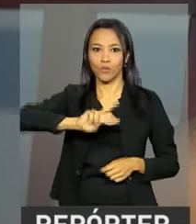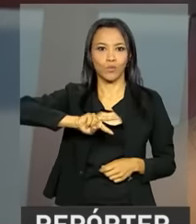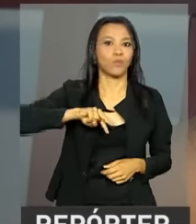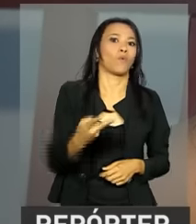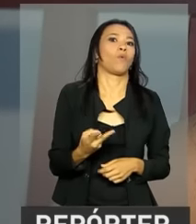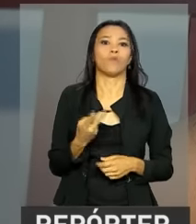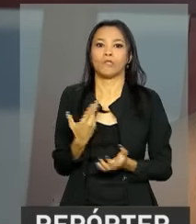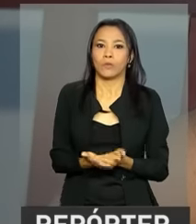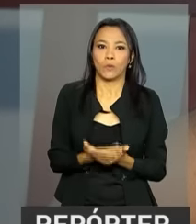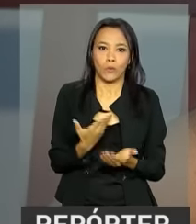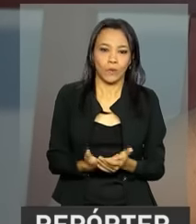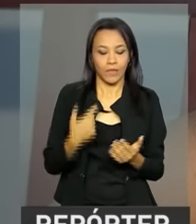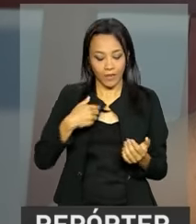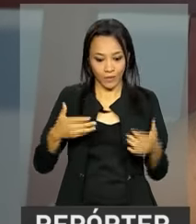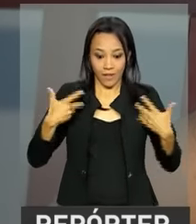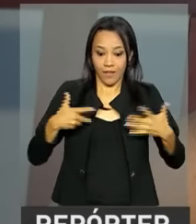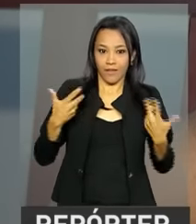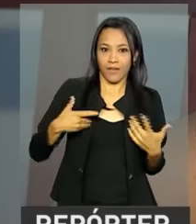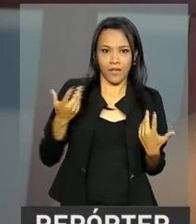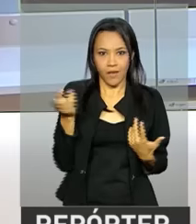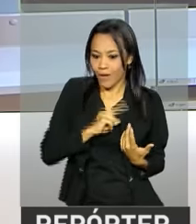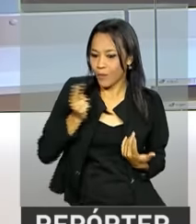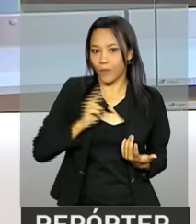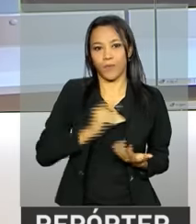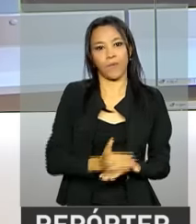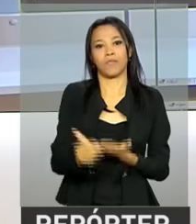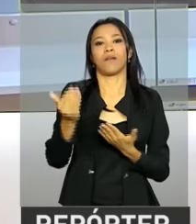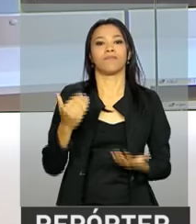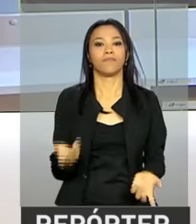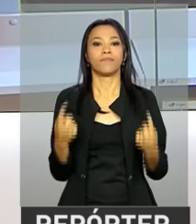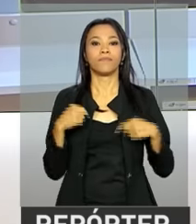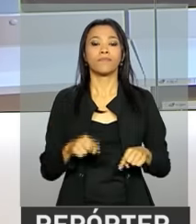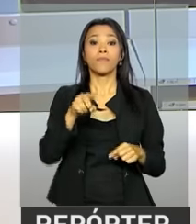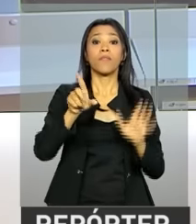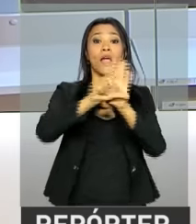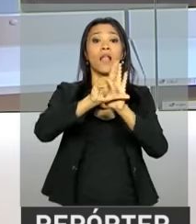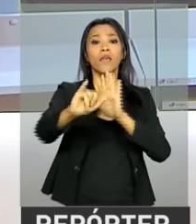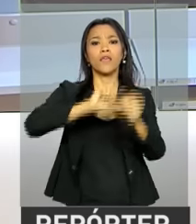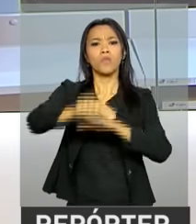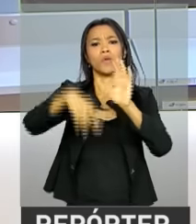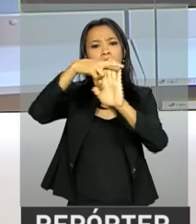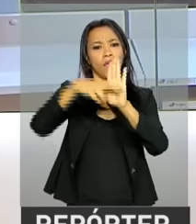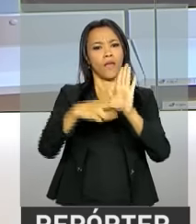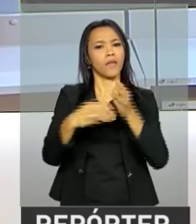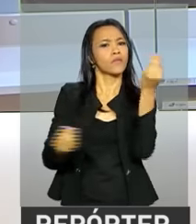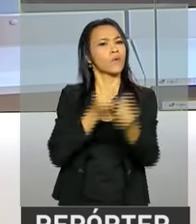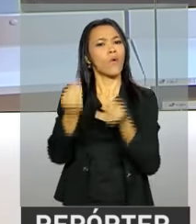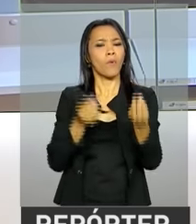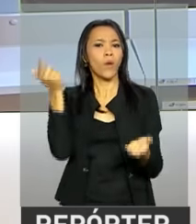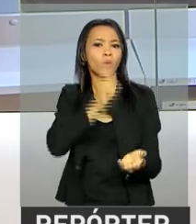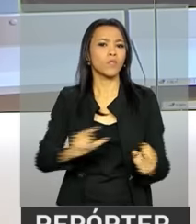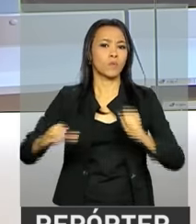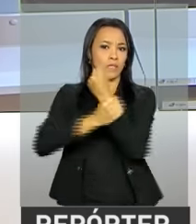estudei só que eu tô muito animada eu quero começar logo a lei que alterou as regras para o acesso dos trabalhadores ao